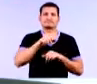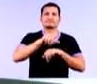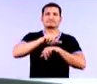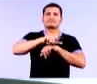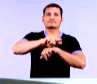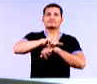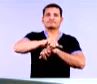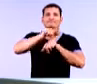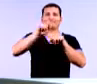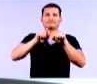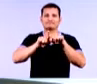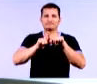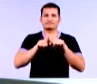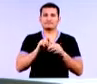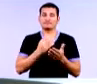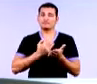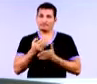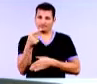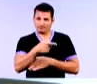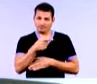partir deles, a gente vai conhecer